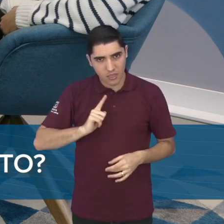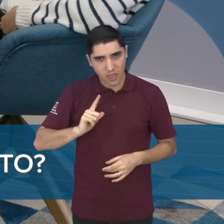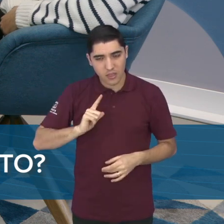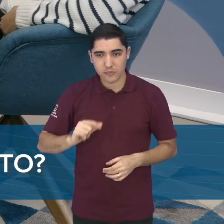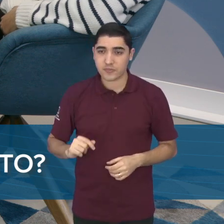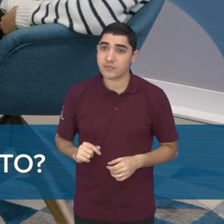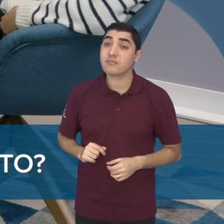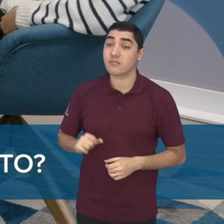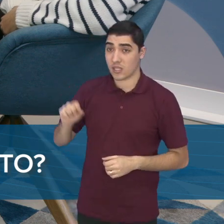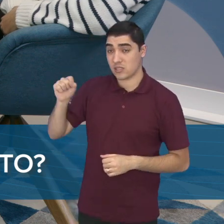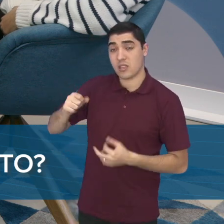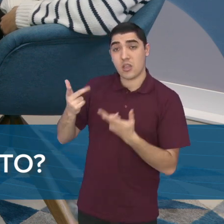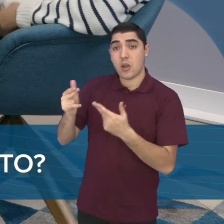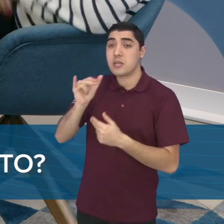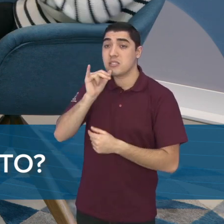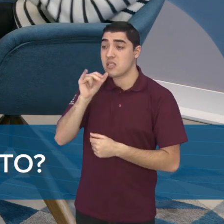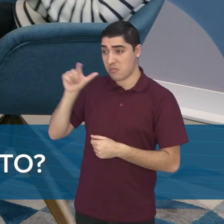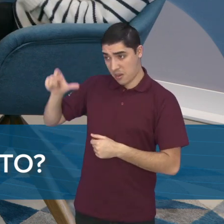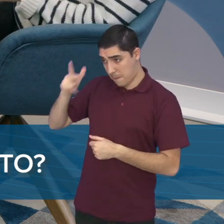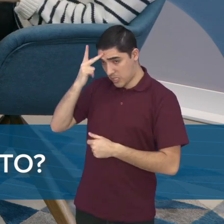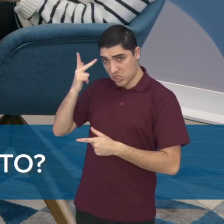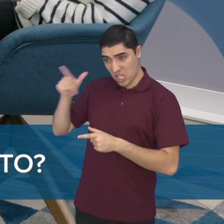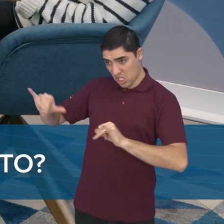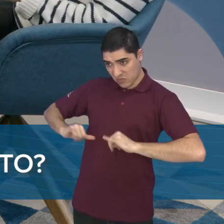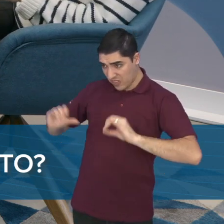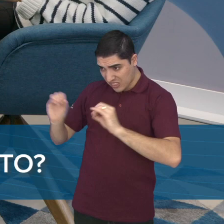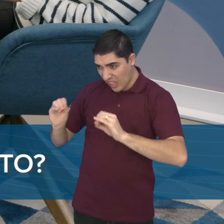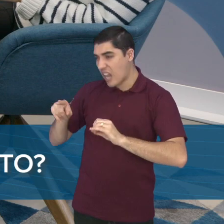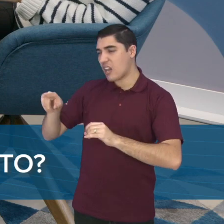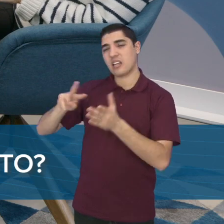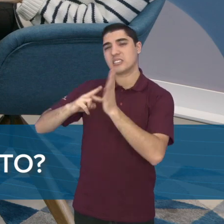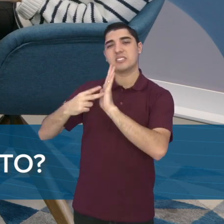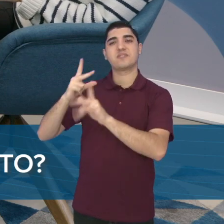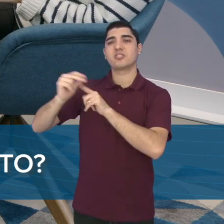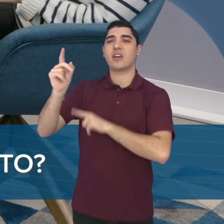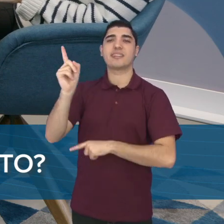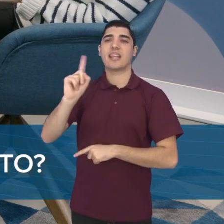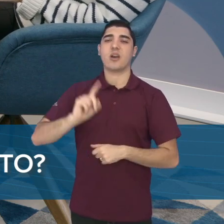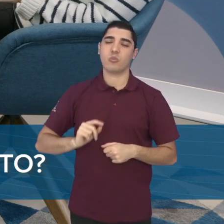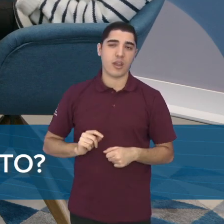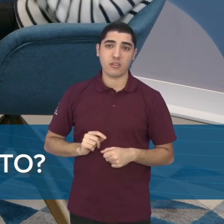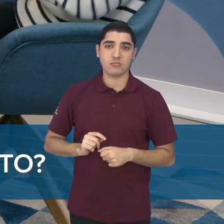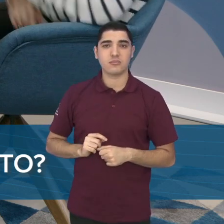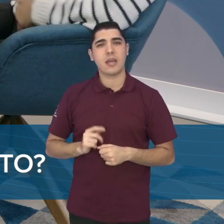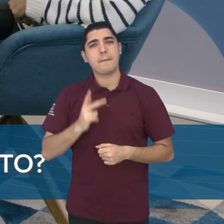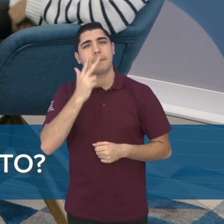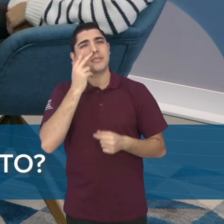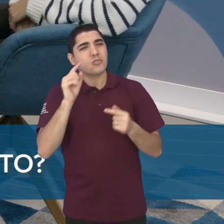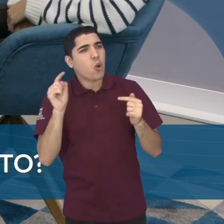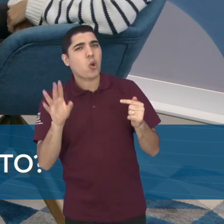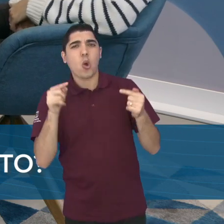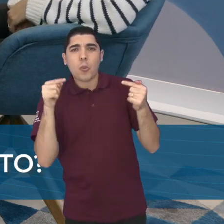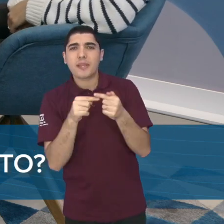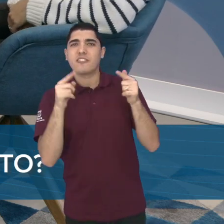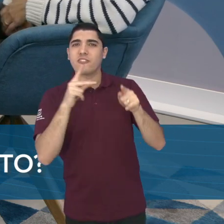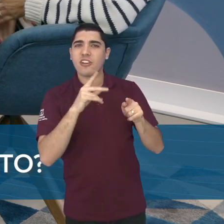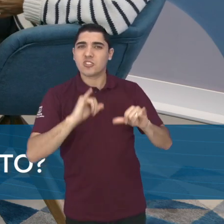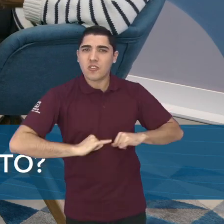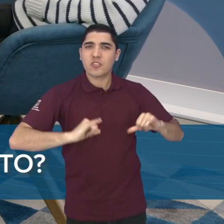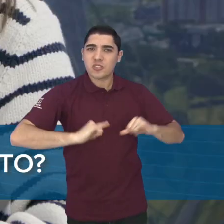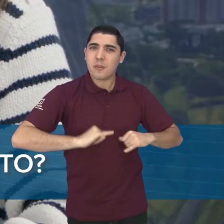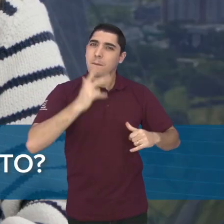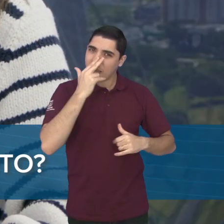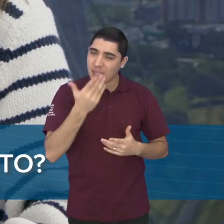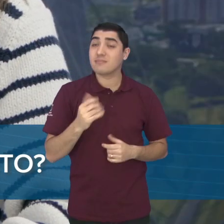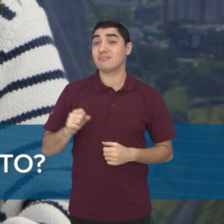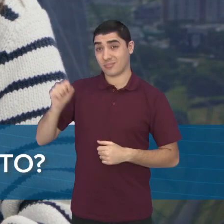não reconhece como essa vitória, né? Então assim, como eu não sofri, então não é uma vitória, então não valida, mereço, né? Não valida, exatamente. E são frases